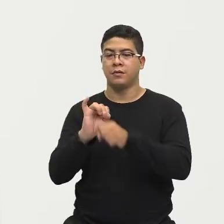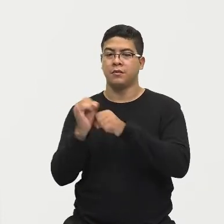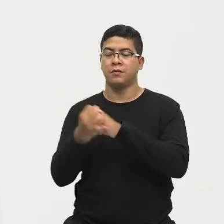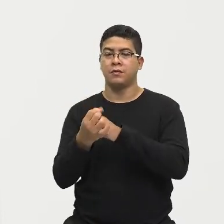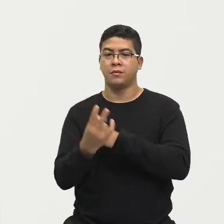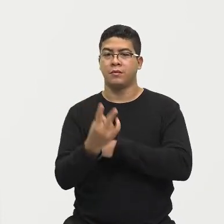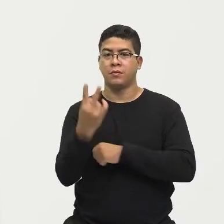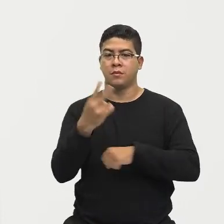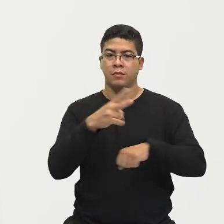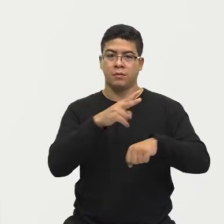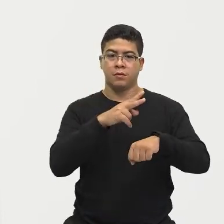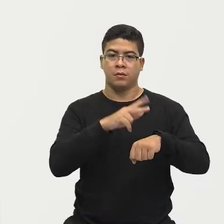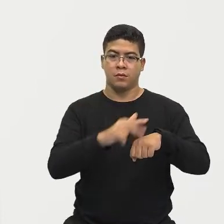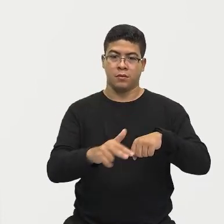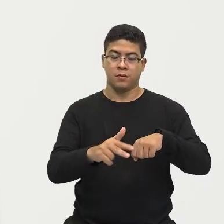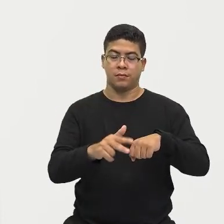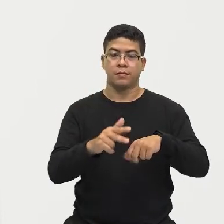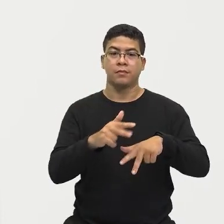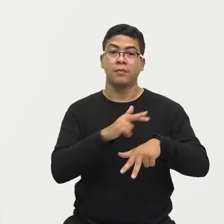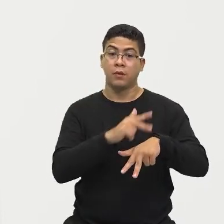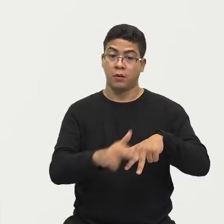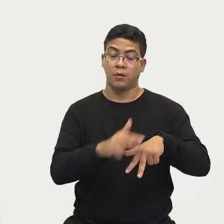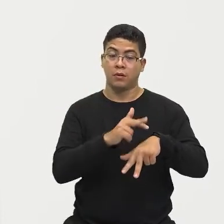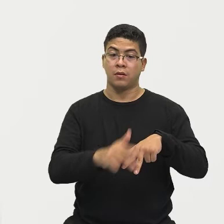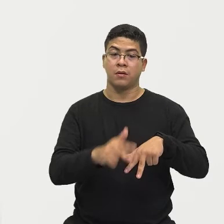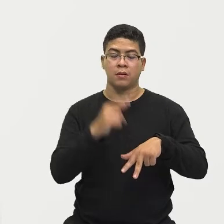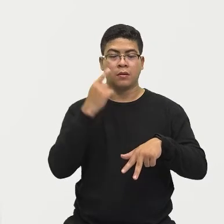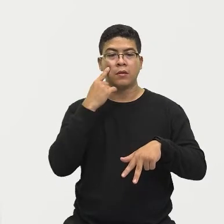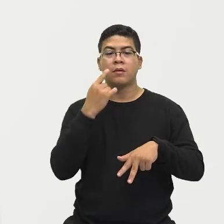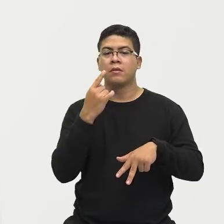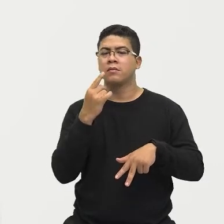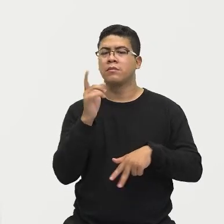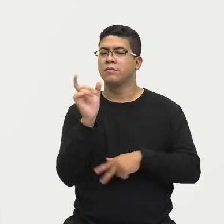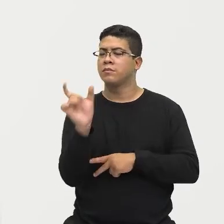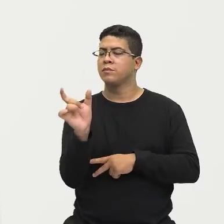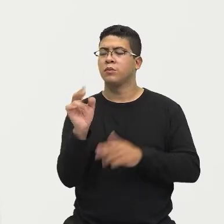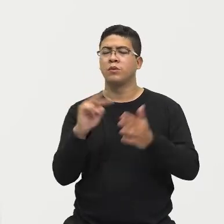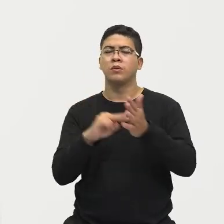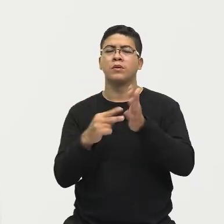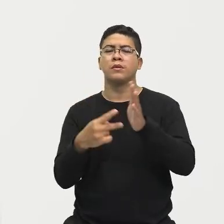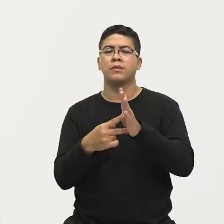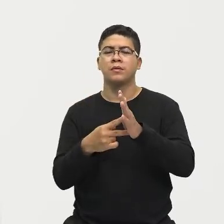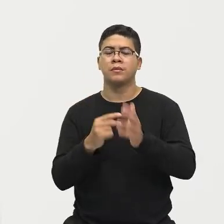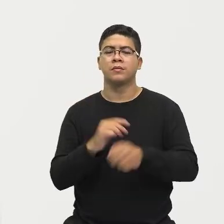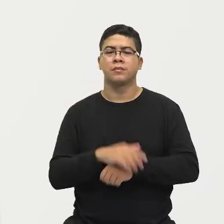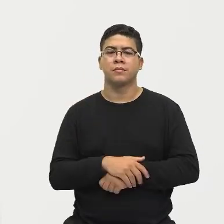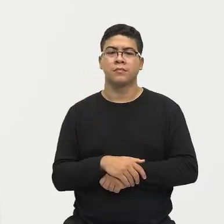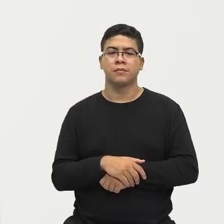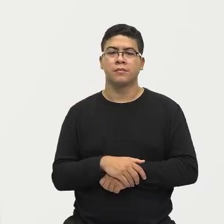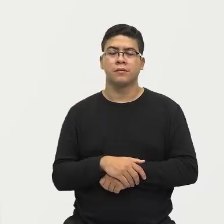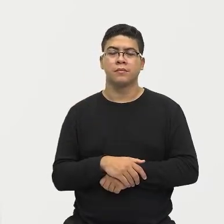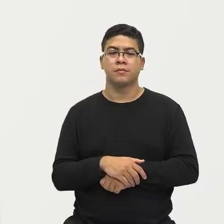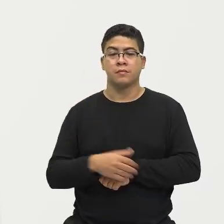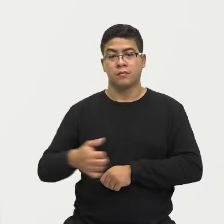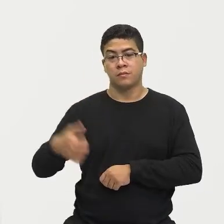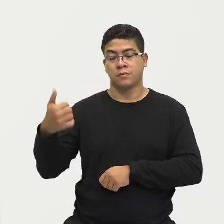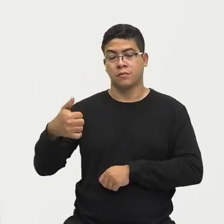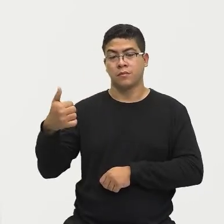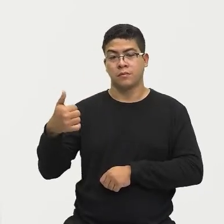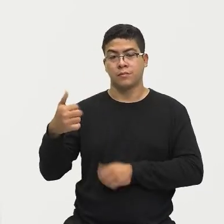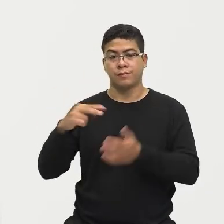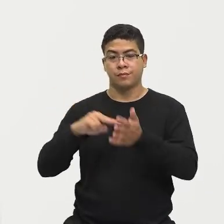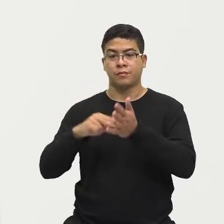dessa palavra. Sentido da palavra forte. Olha só, primeiro